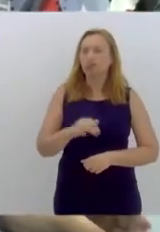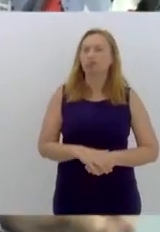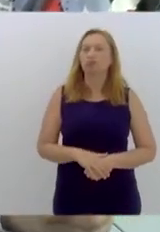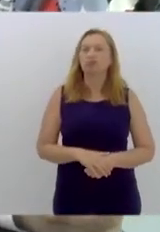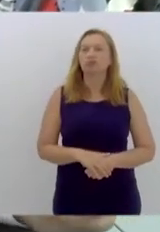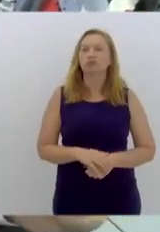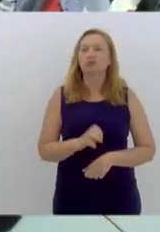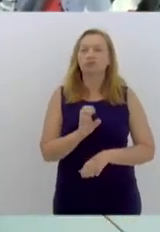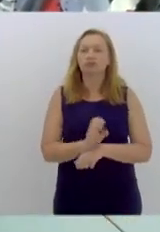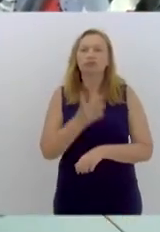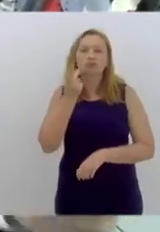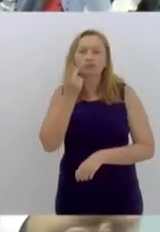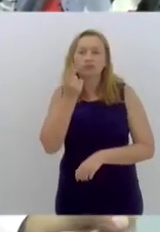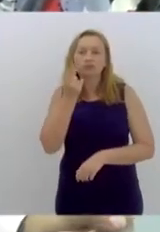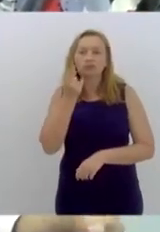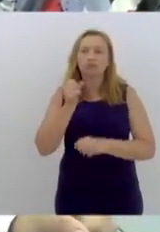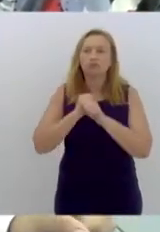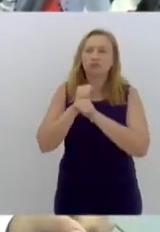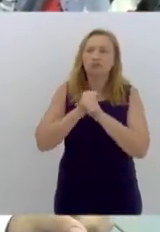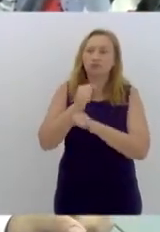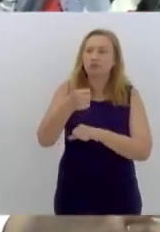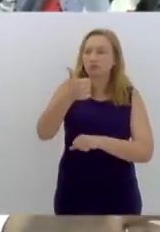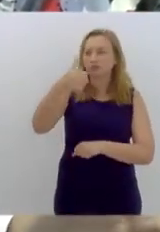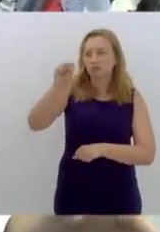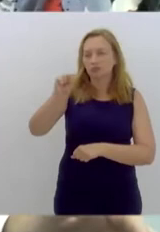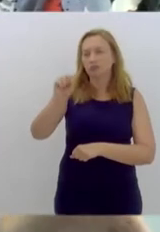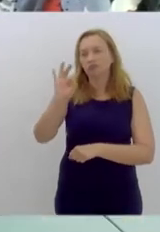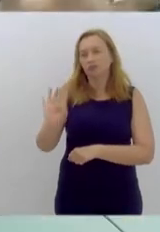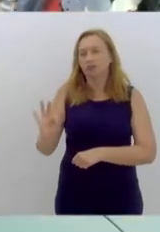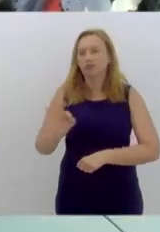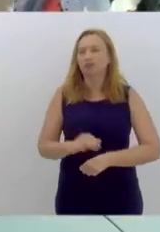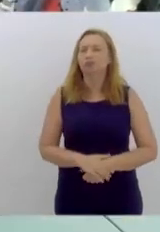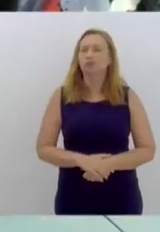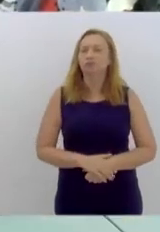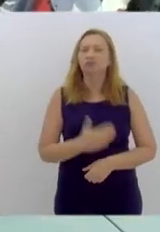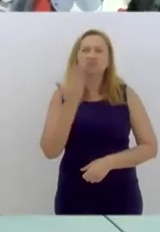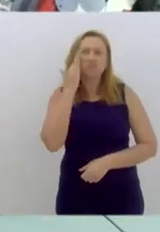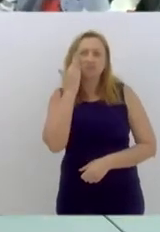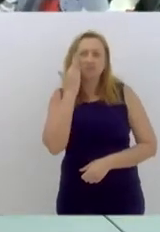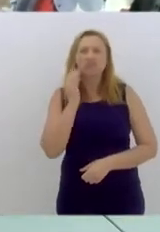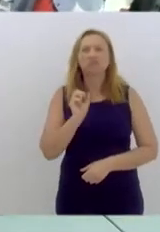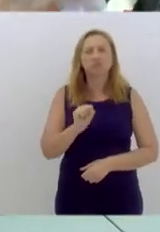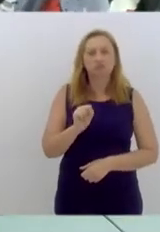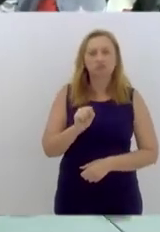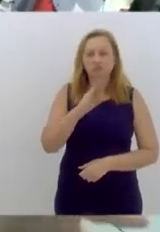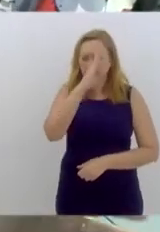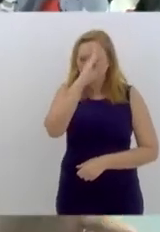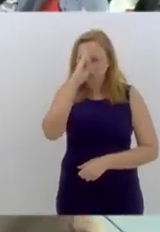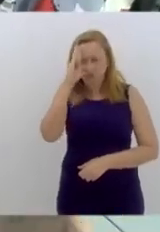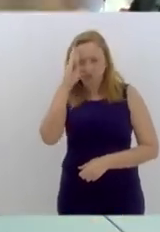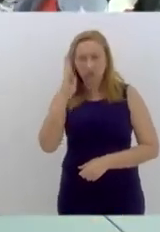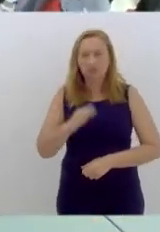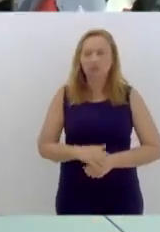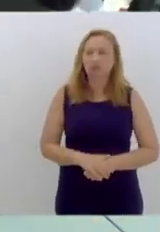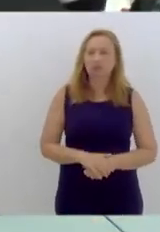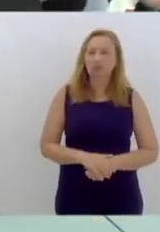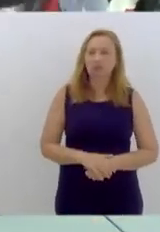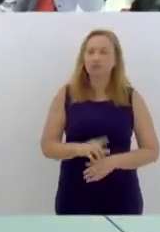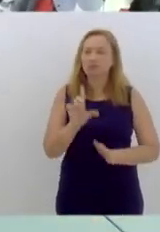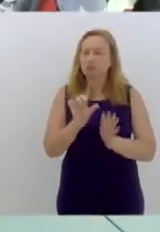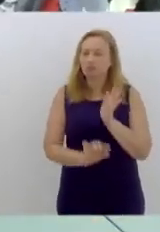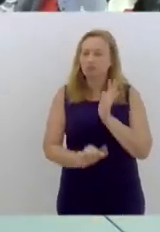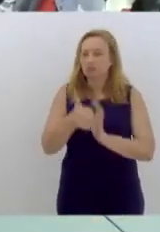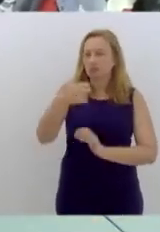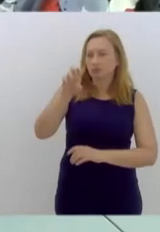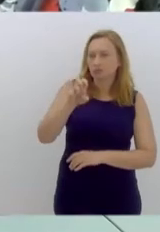estado do Ceará já é há muitos anos 18%. E há um entendimento acadêmico de que abaixo de